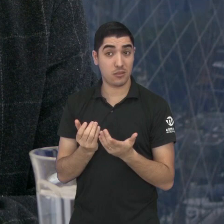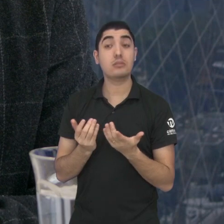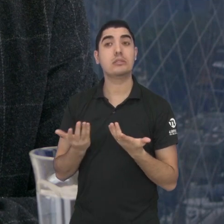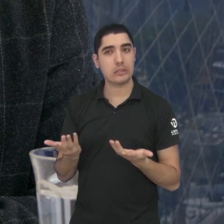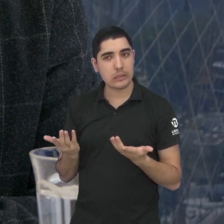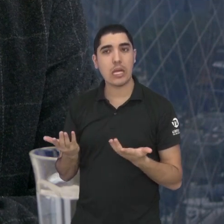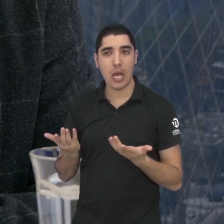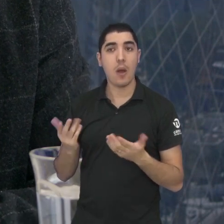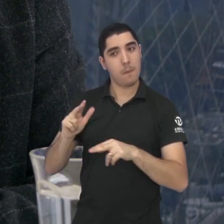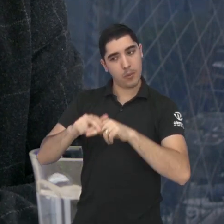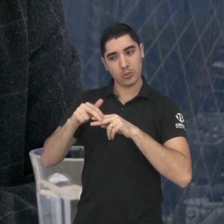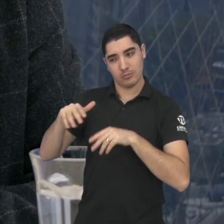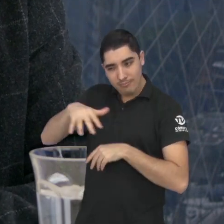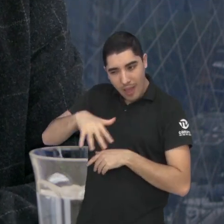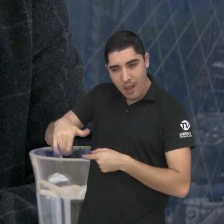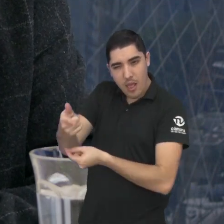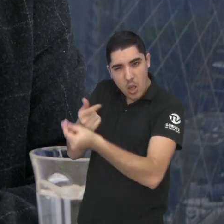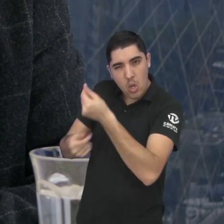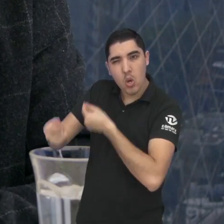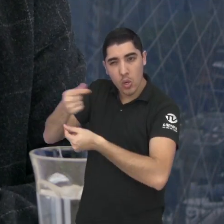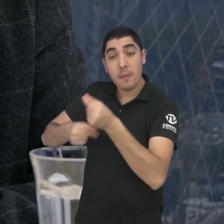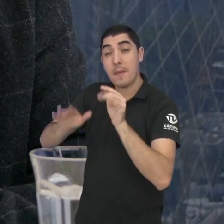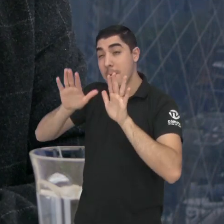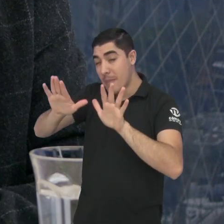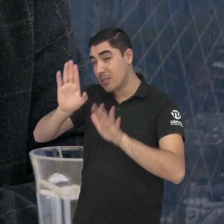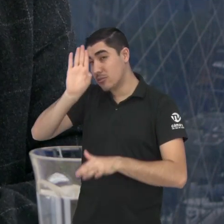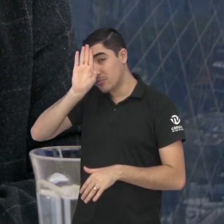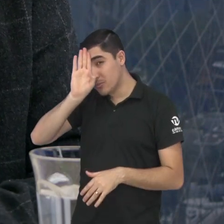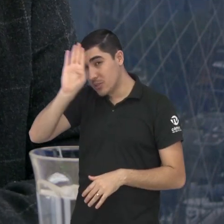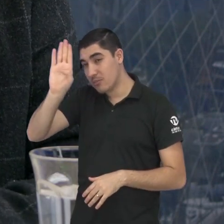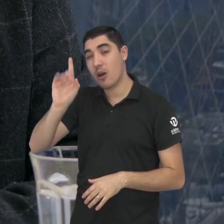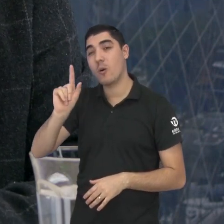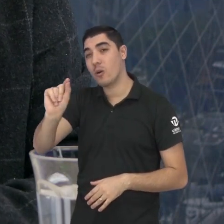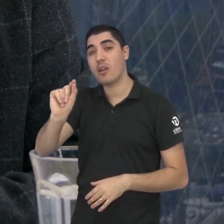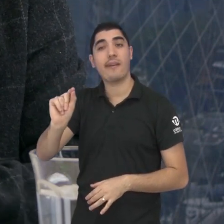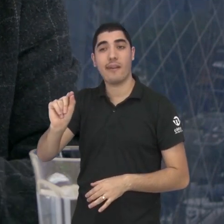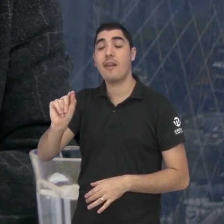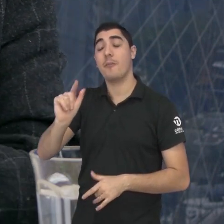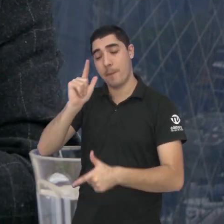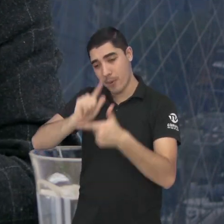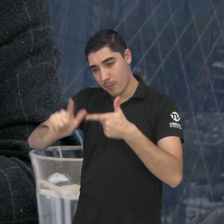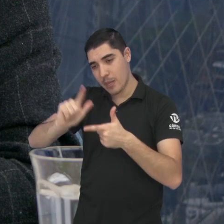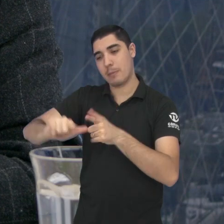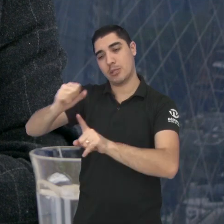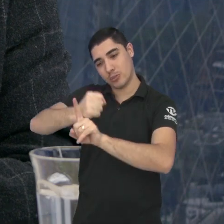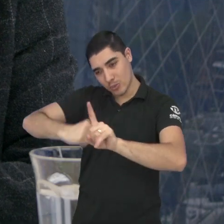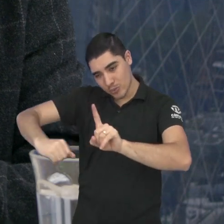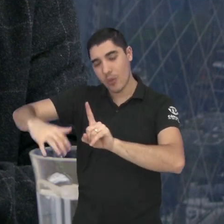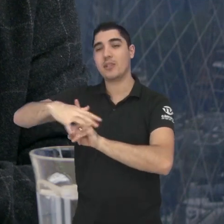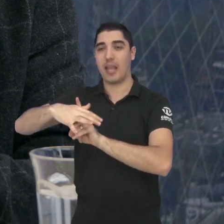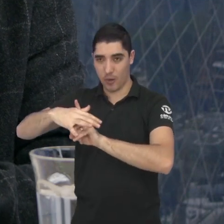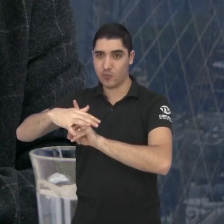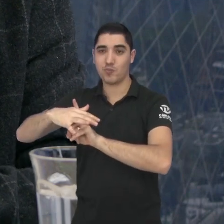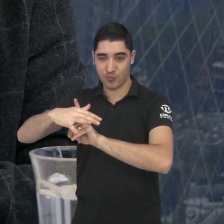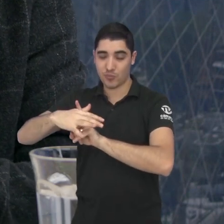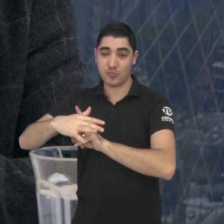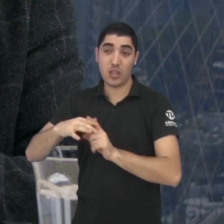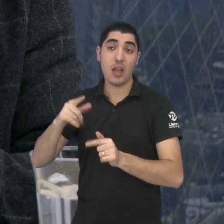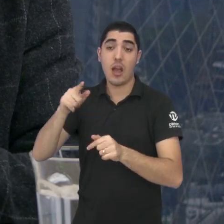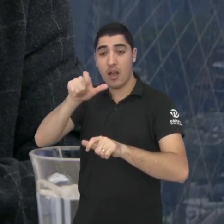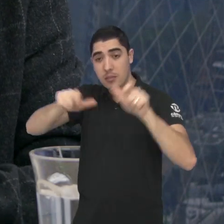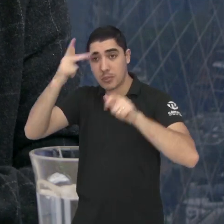eu falo econômico, mas no fundo, lá no final, é tudo social, para a pessoa ter uma boa, viver